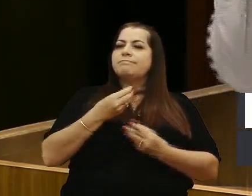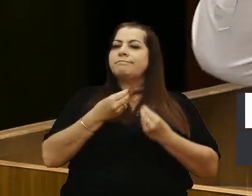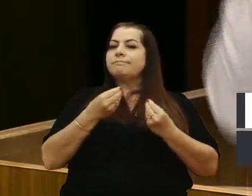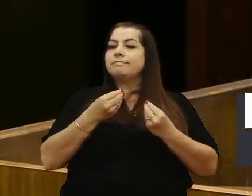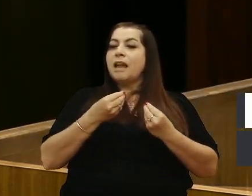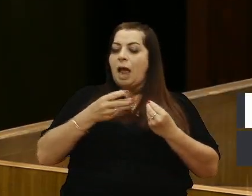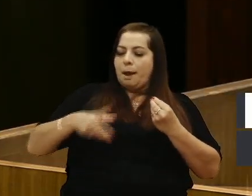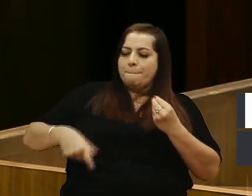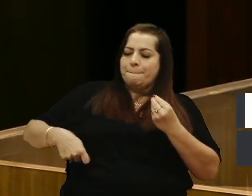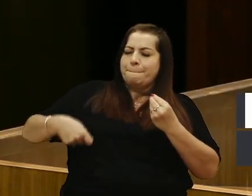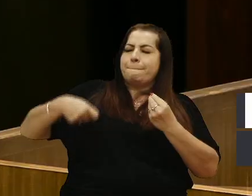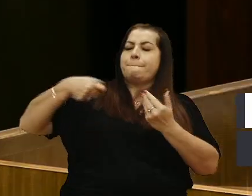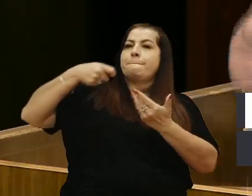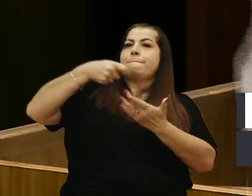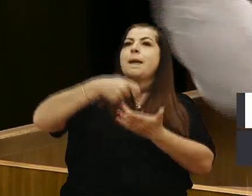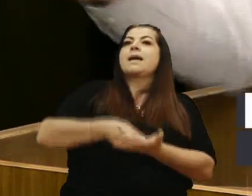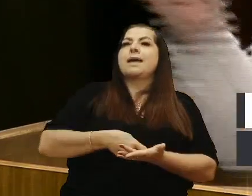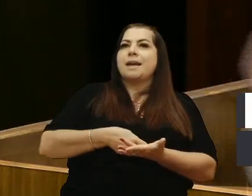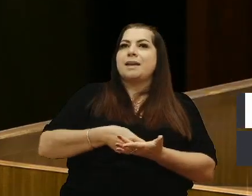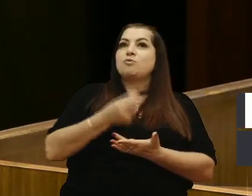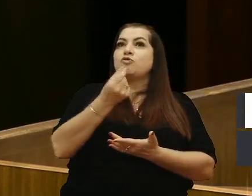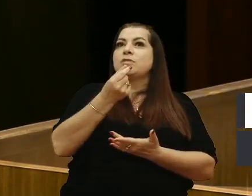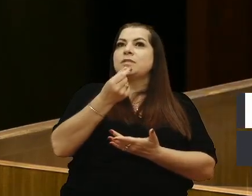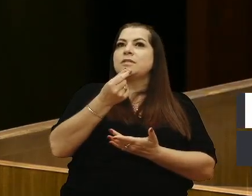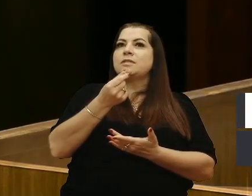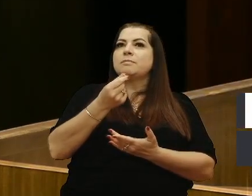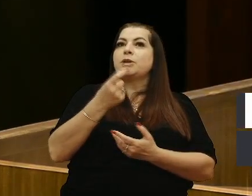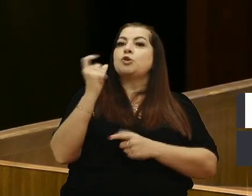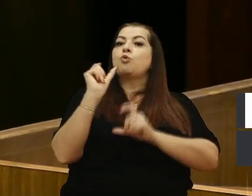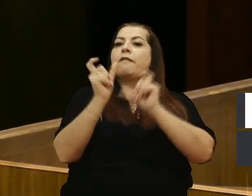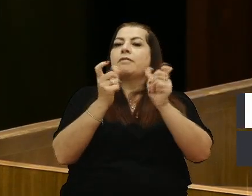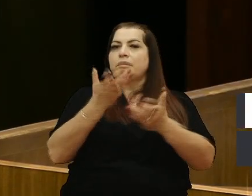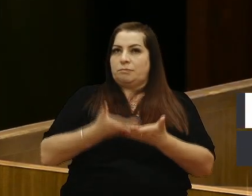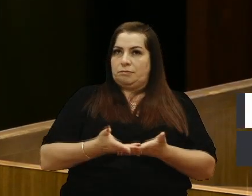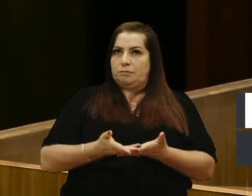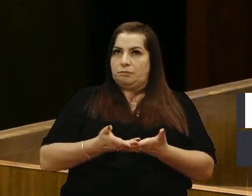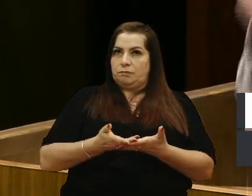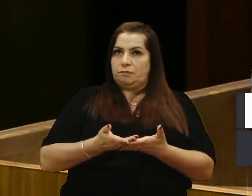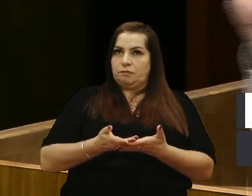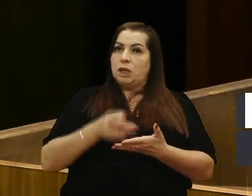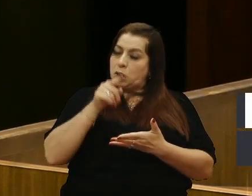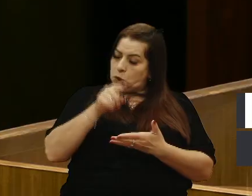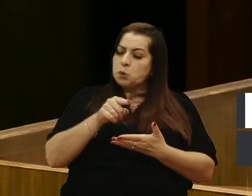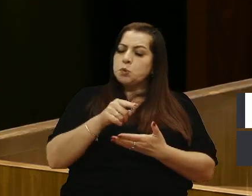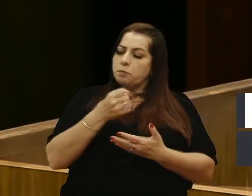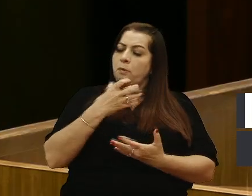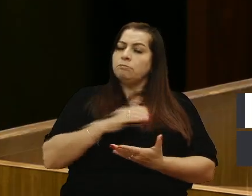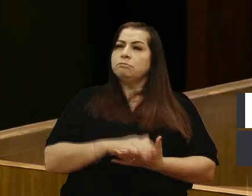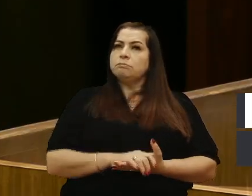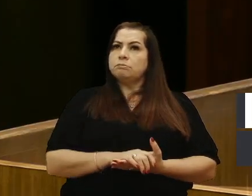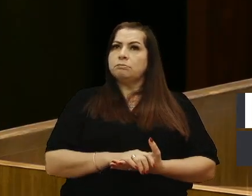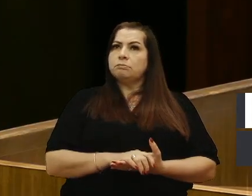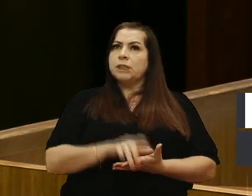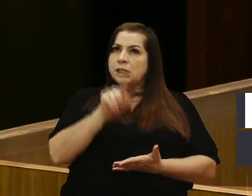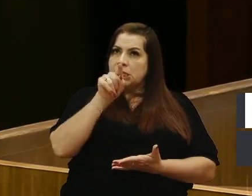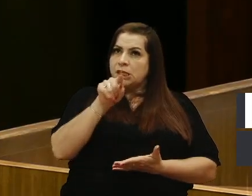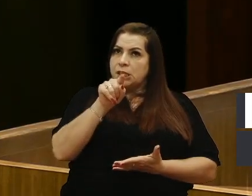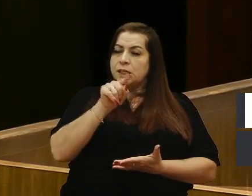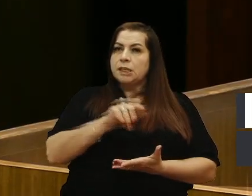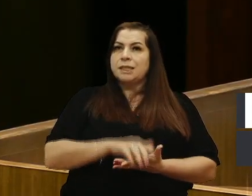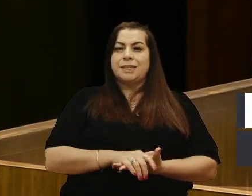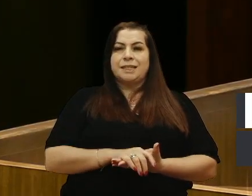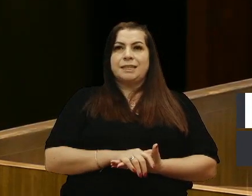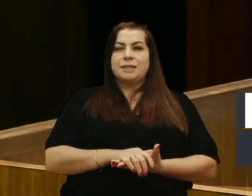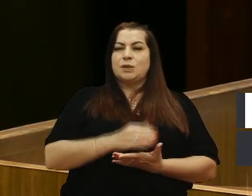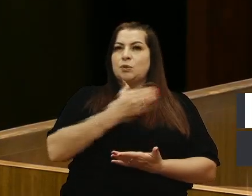mão no bolso e dar o dinheiro para quem tu ofendeu. Isso é muito bom. E esse,